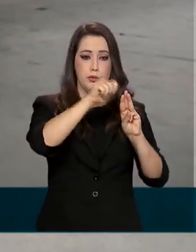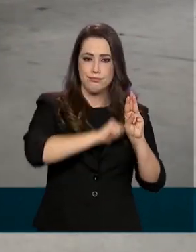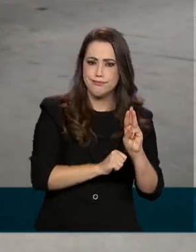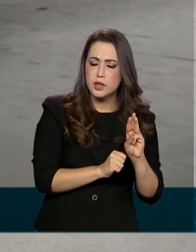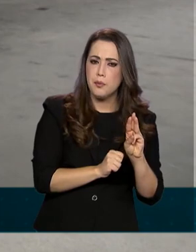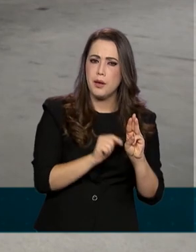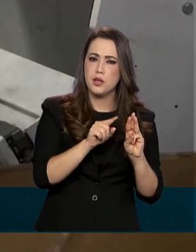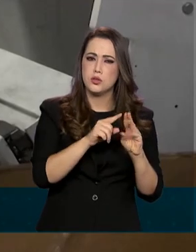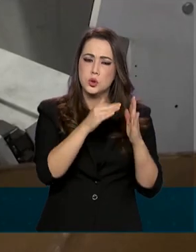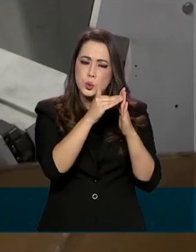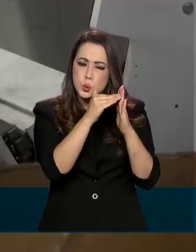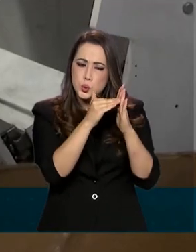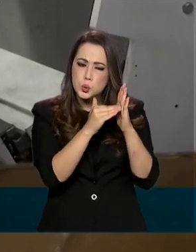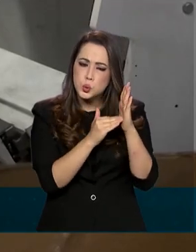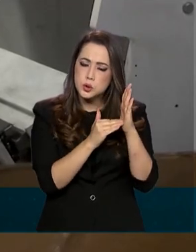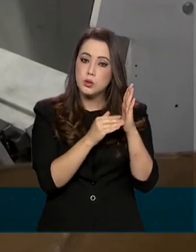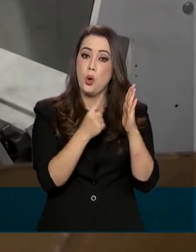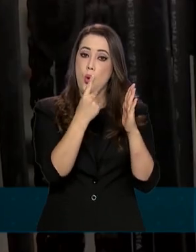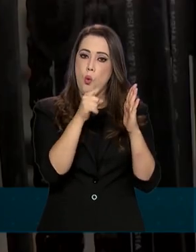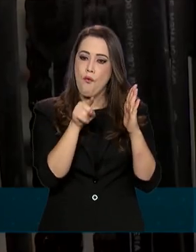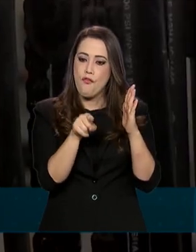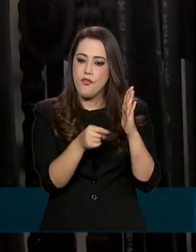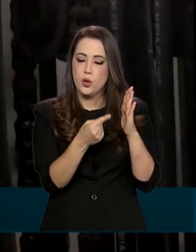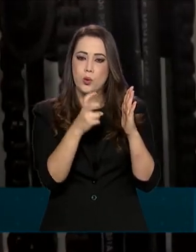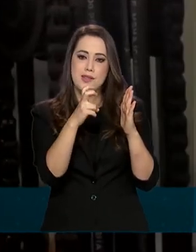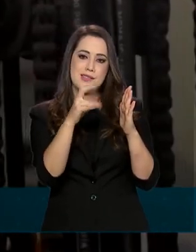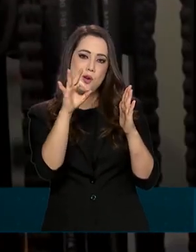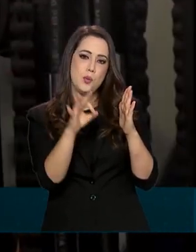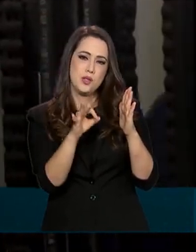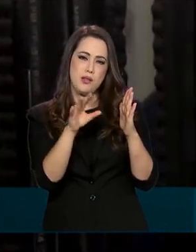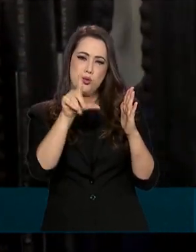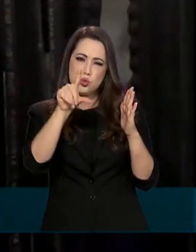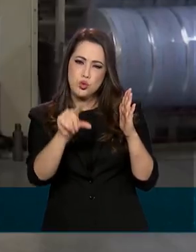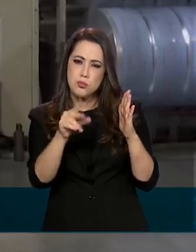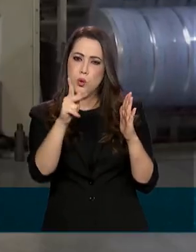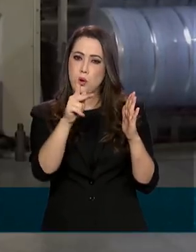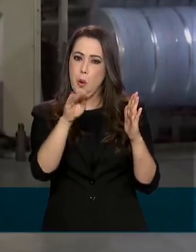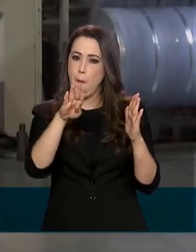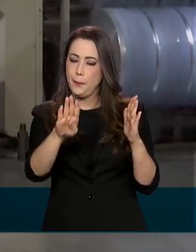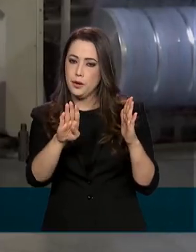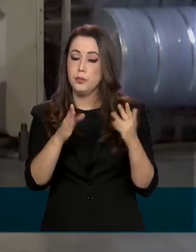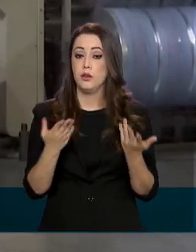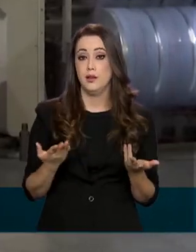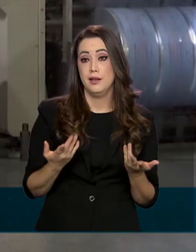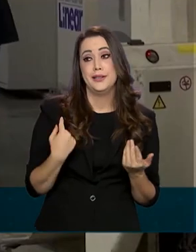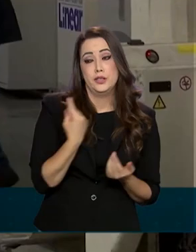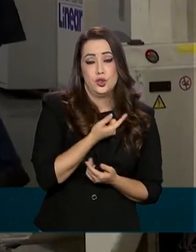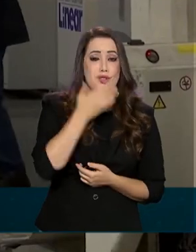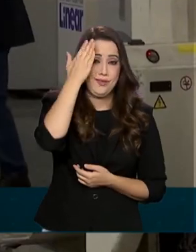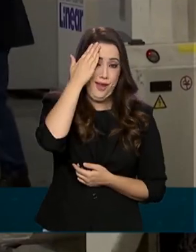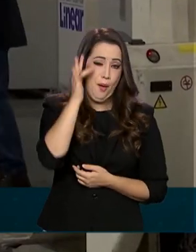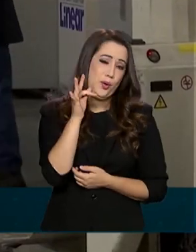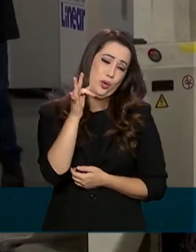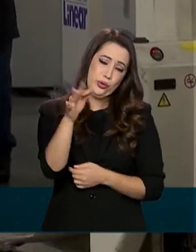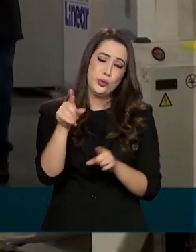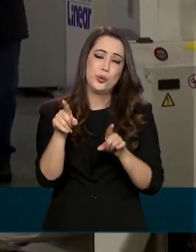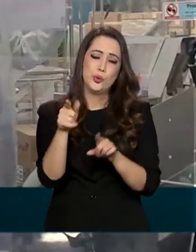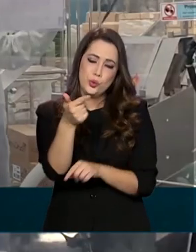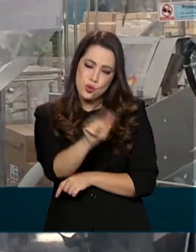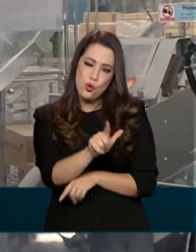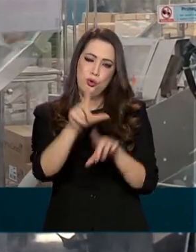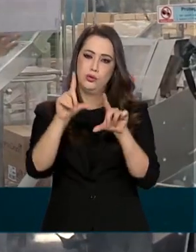queda de 1,5% no PIB. E uma nova retração do índice ainda é esperada pelo mercado